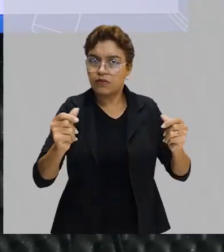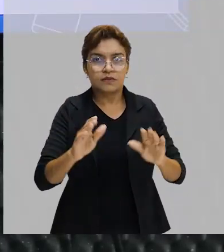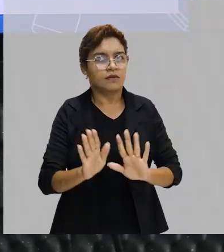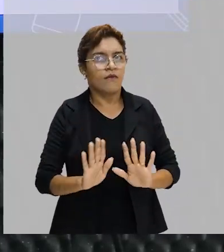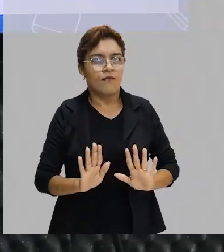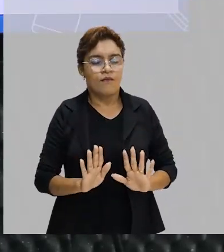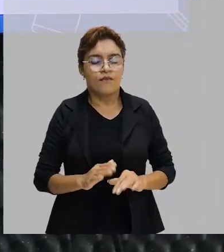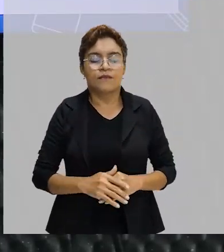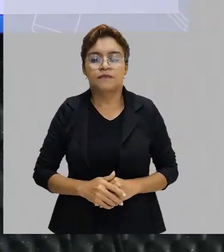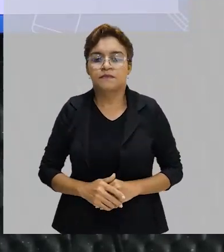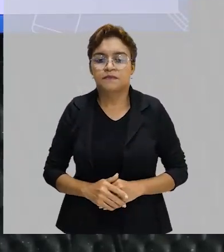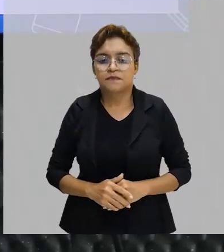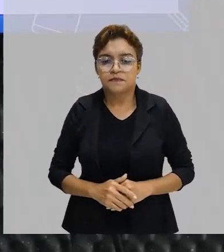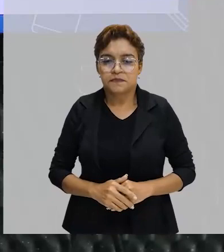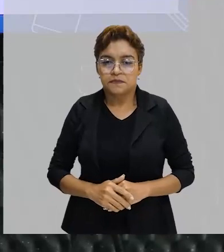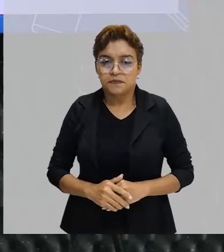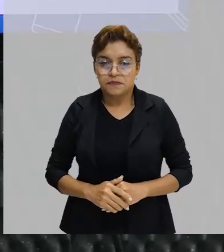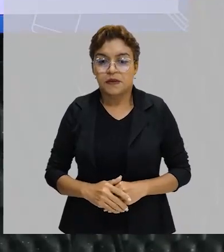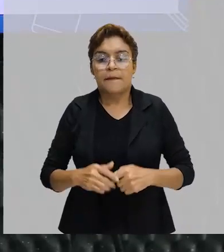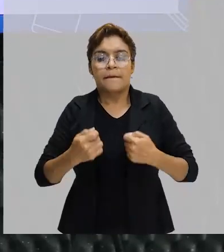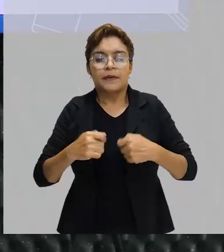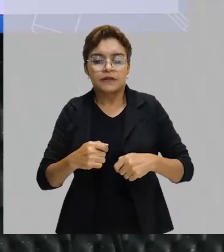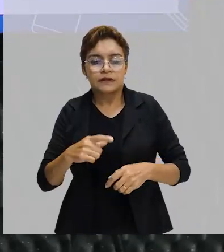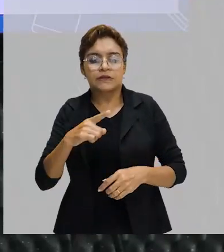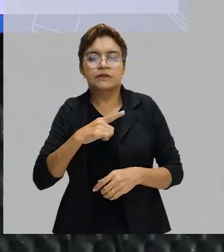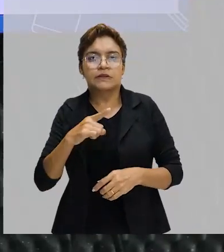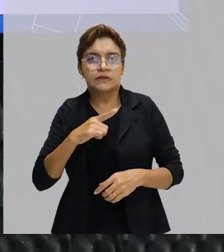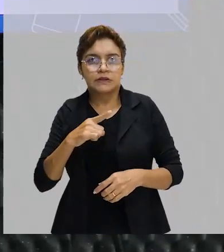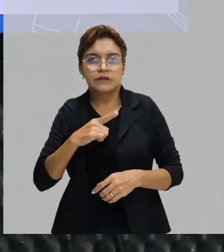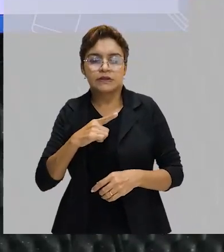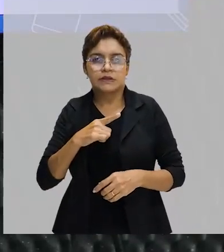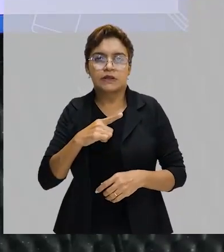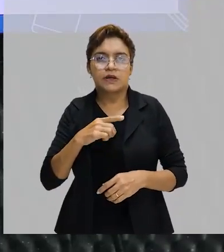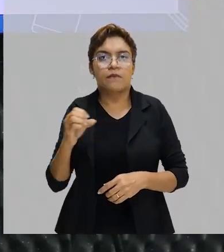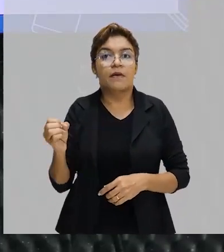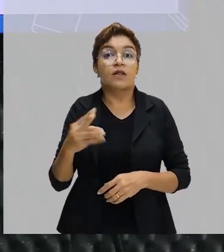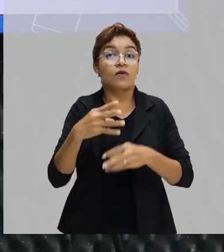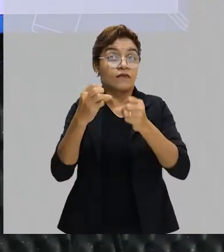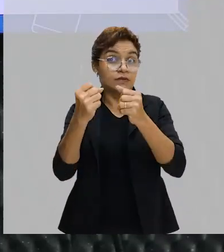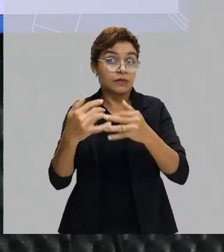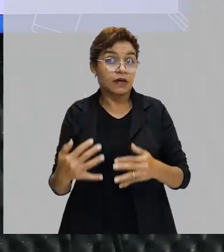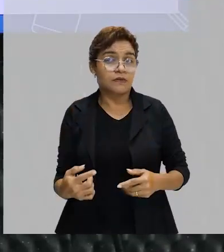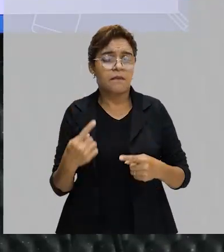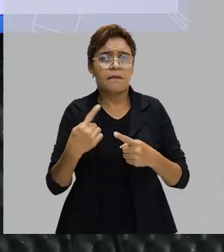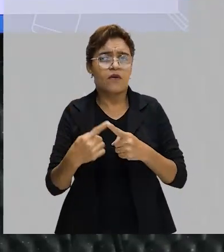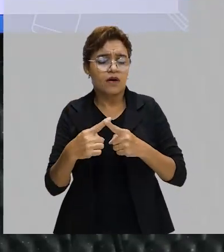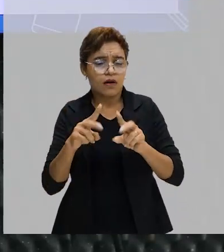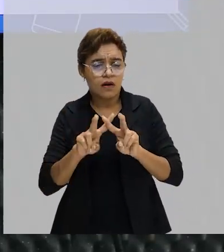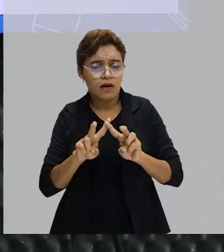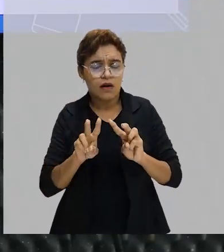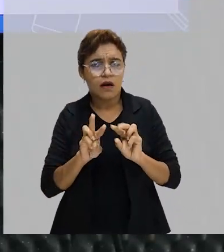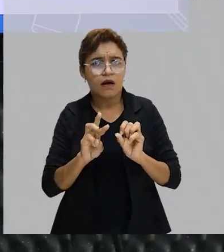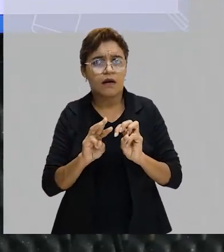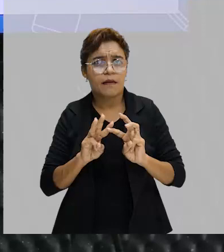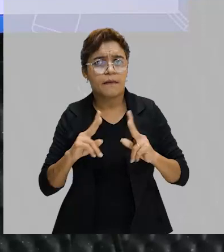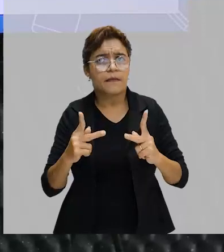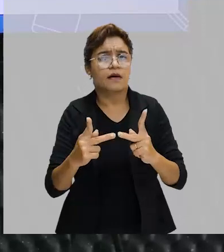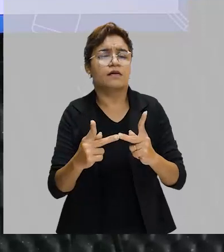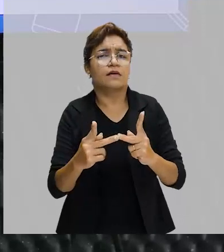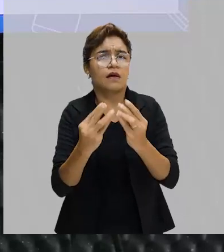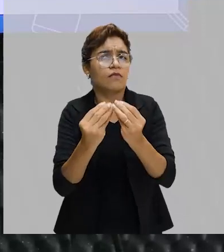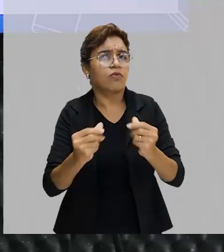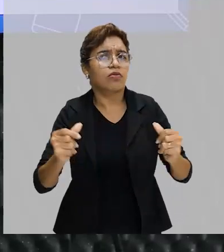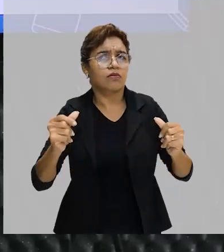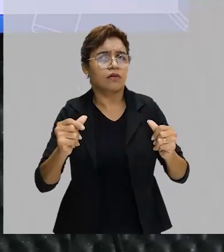Então, deve existir uma nova explicação. Né? Por que a matéria não se desintegra? Por que esse